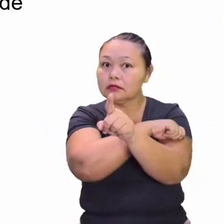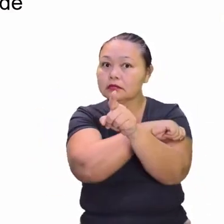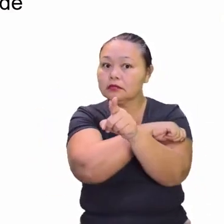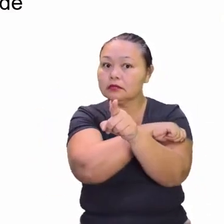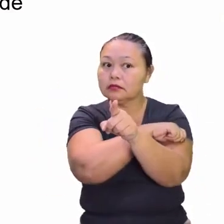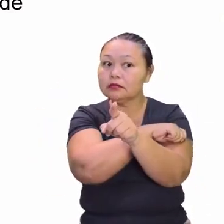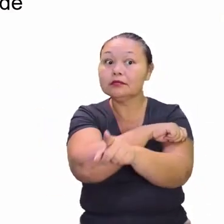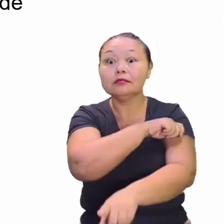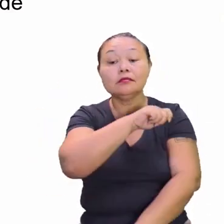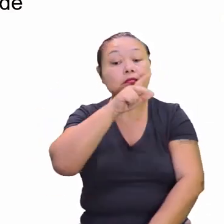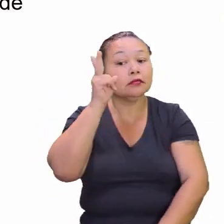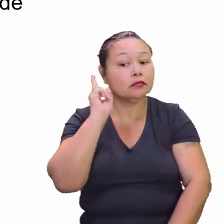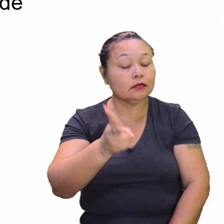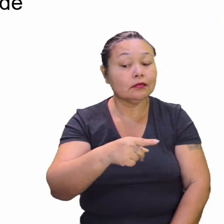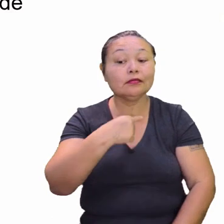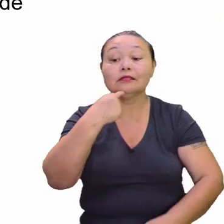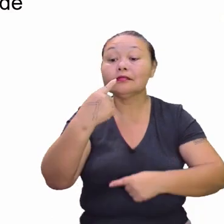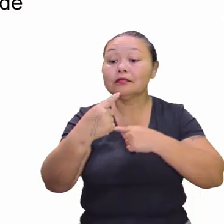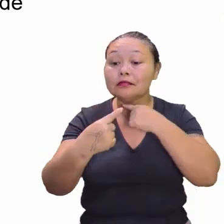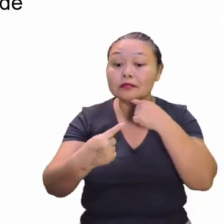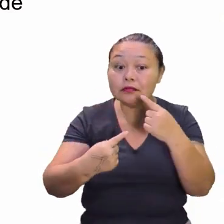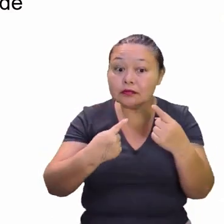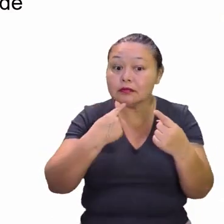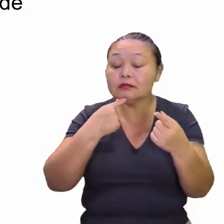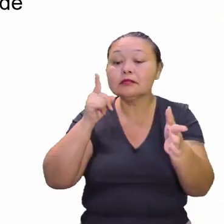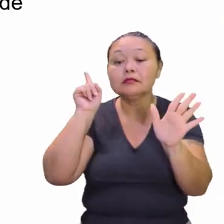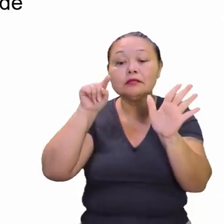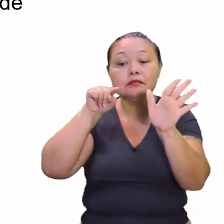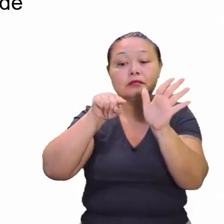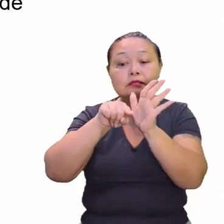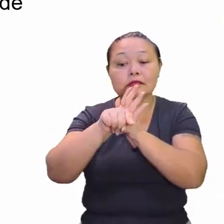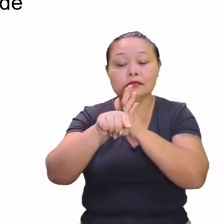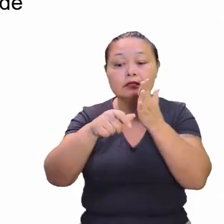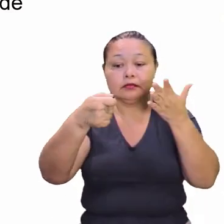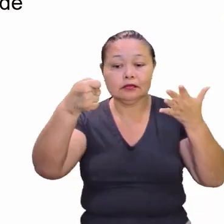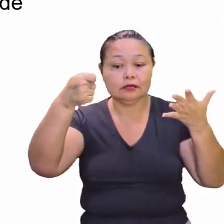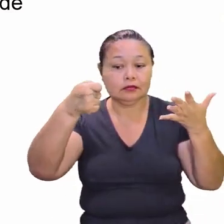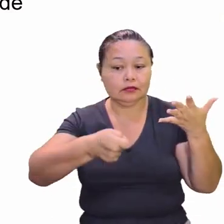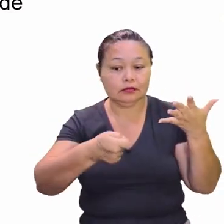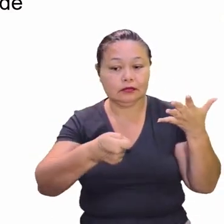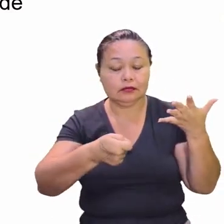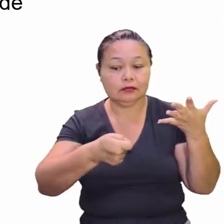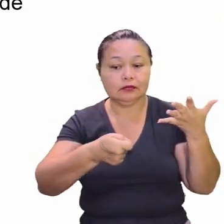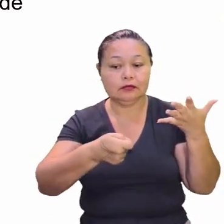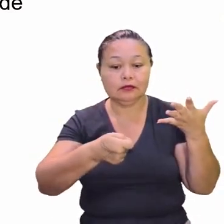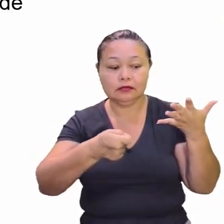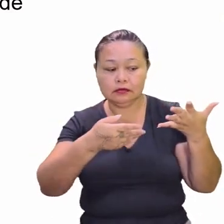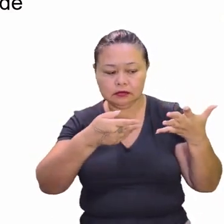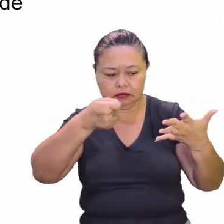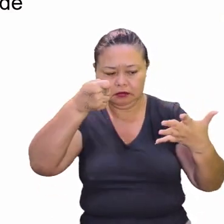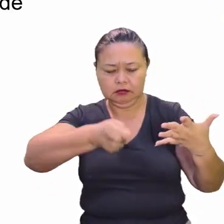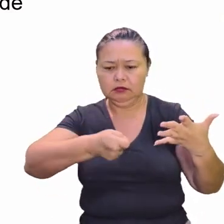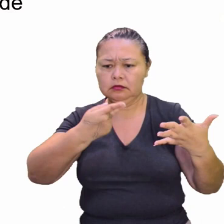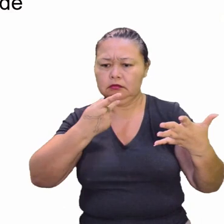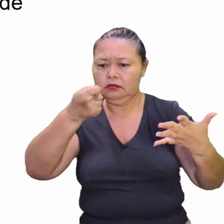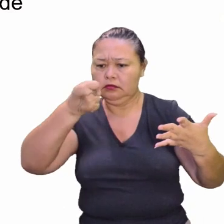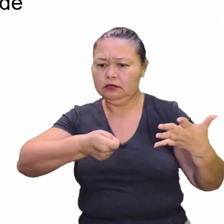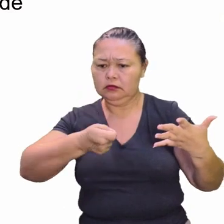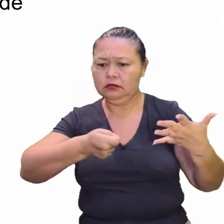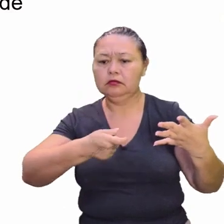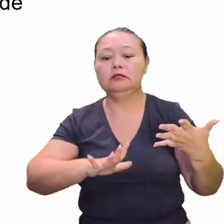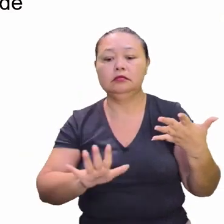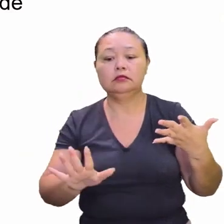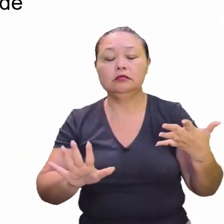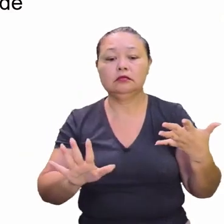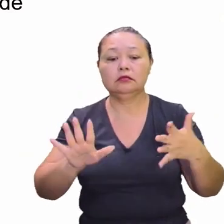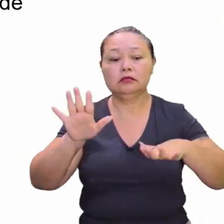aluno sempre duvidar de questões muito incisivas, muito contundentes. É isso? Isso